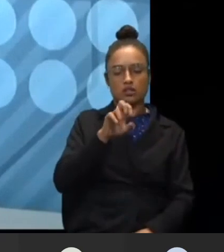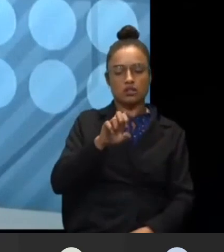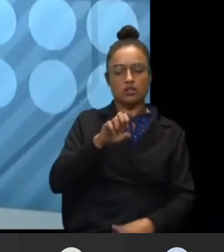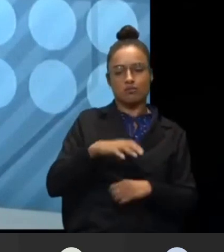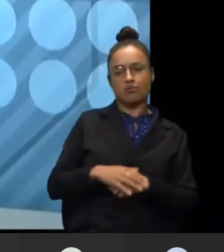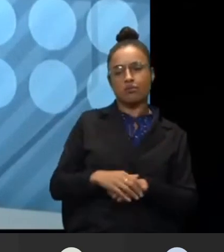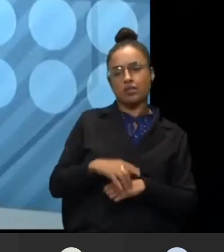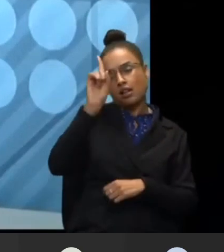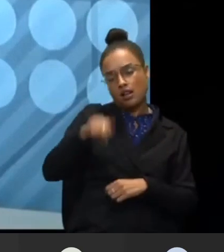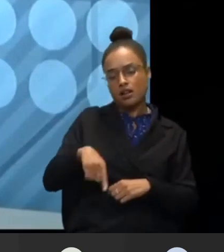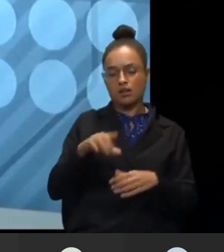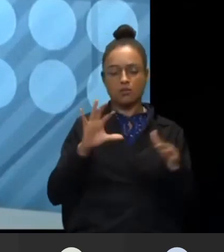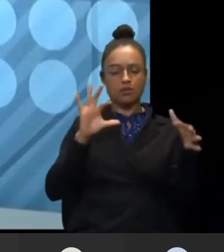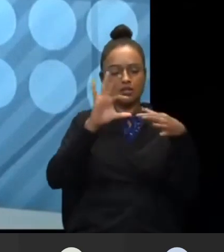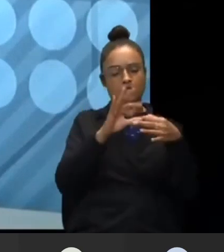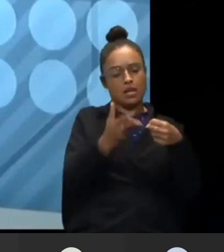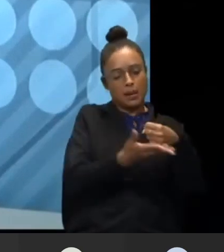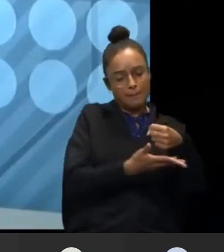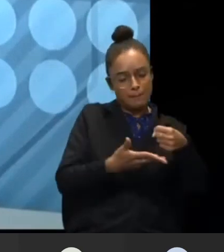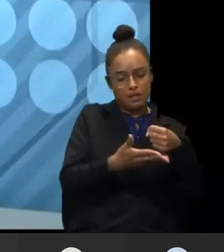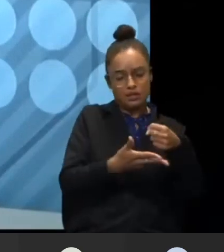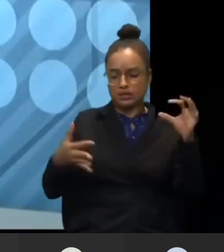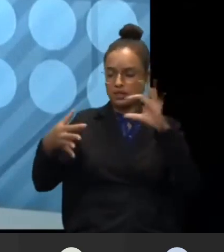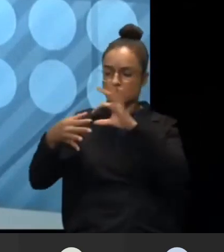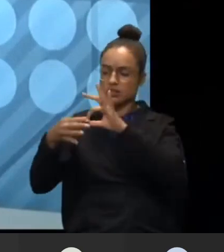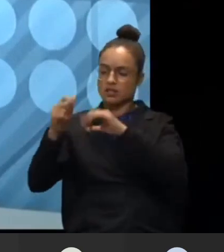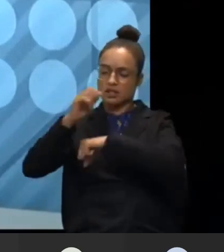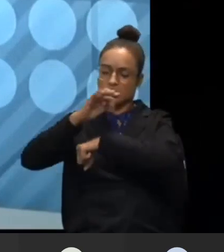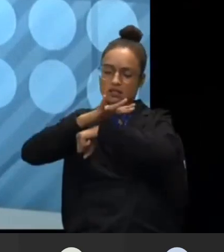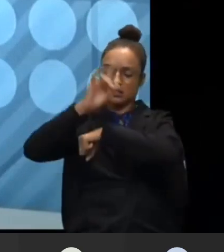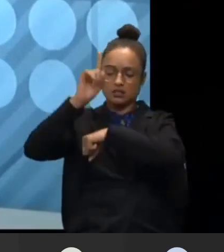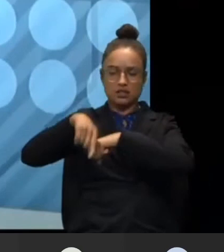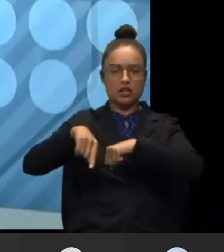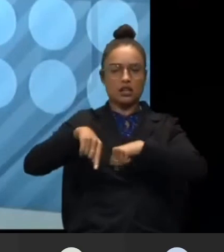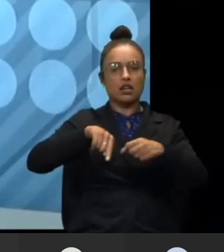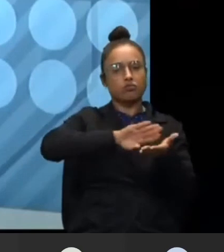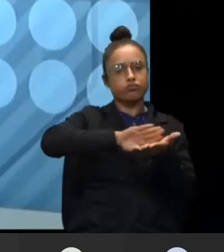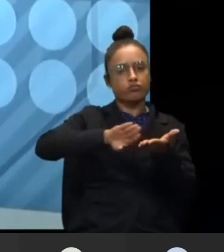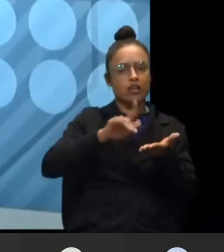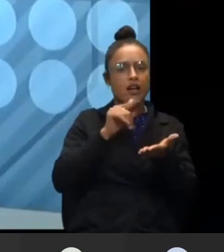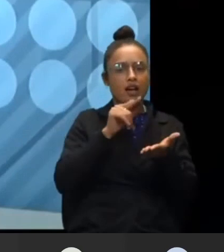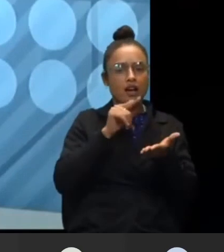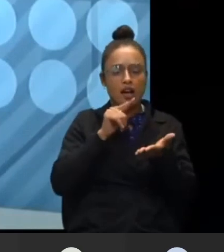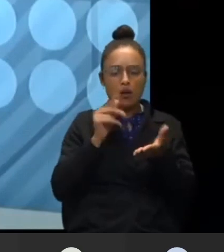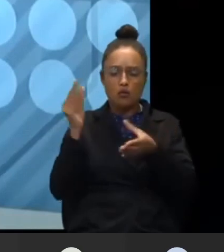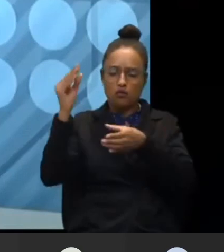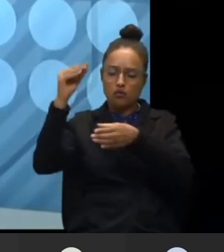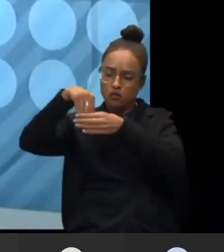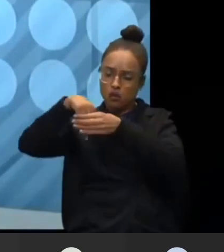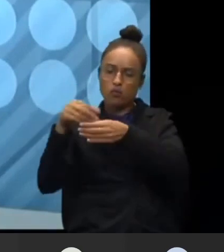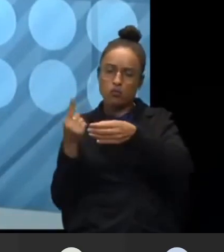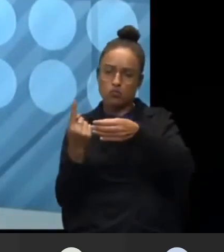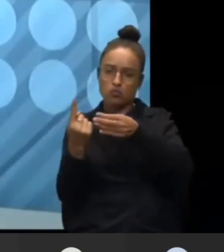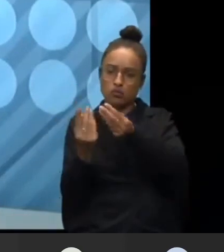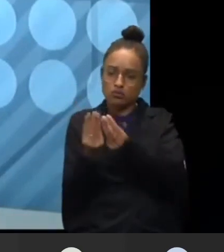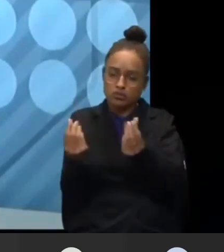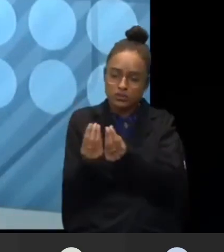ácido, formando um sal e liberando a água. Será um sal de ácido carboxílico. Então, vai ocorrendo